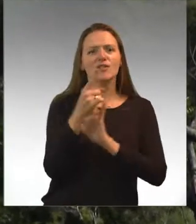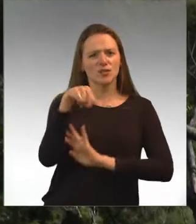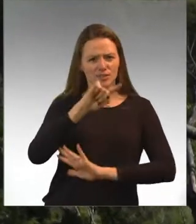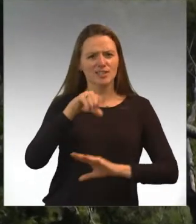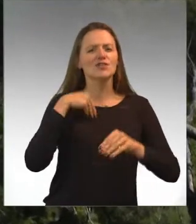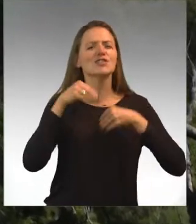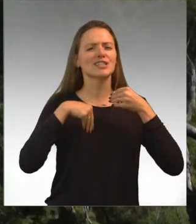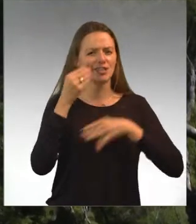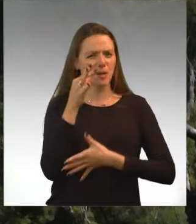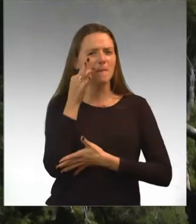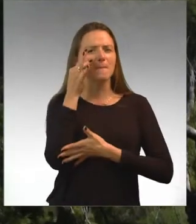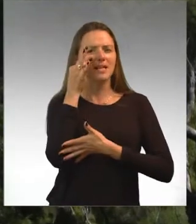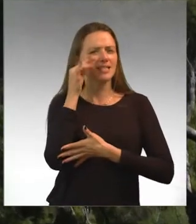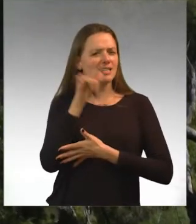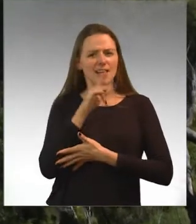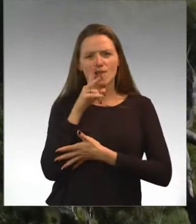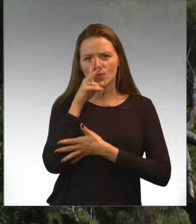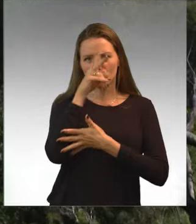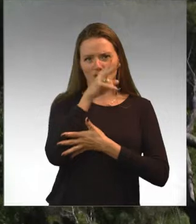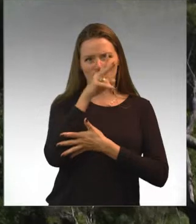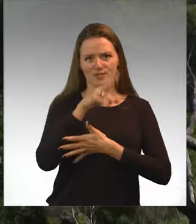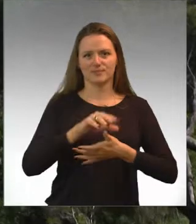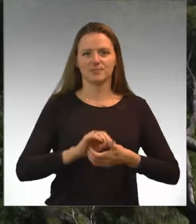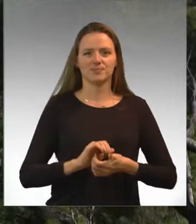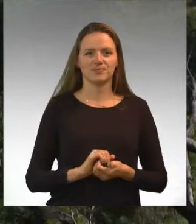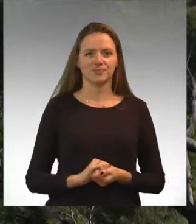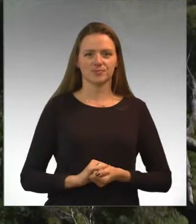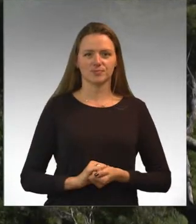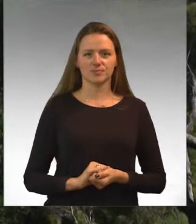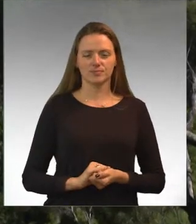a presença dele é muito forte.